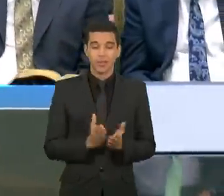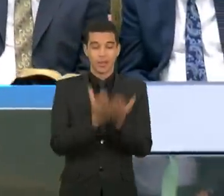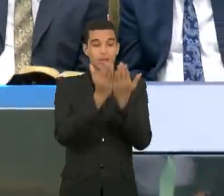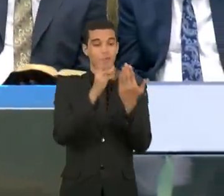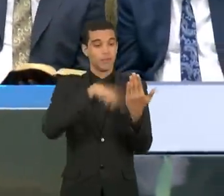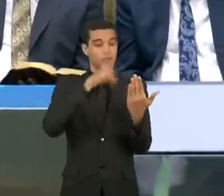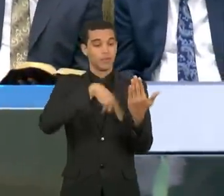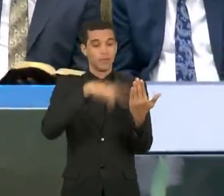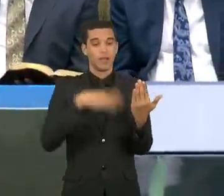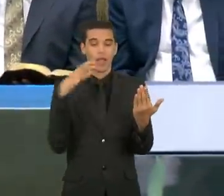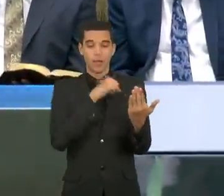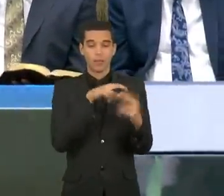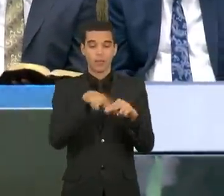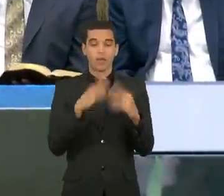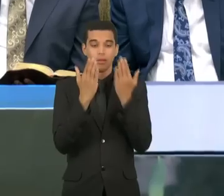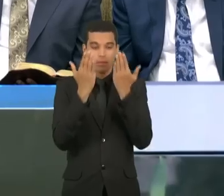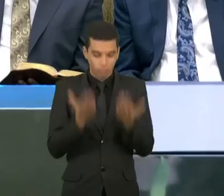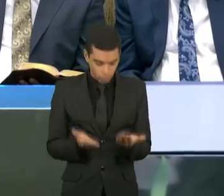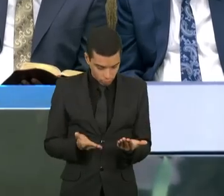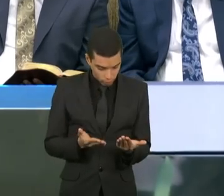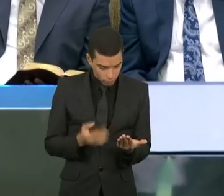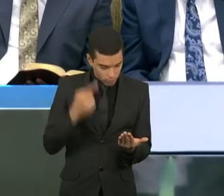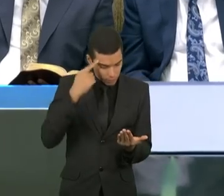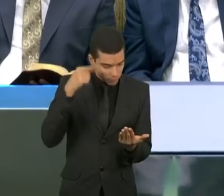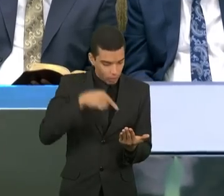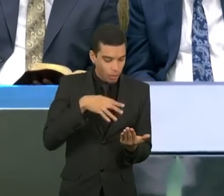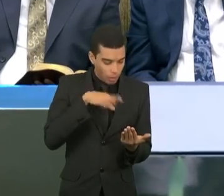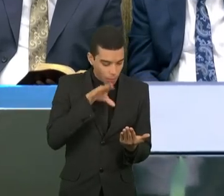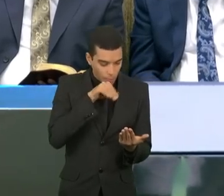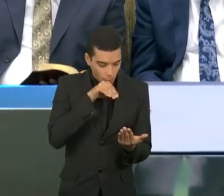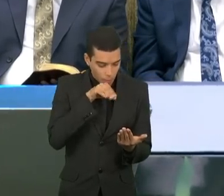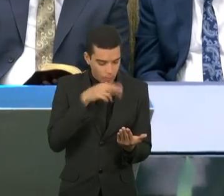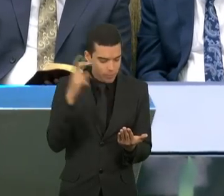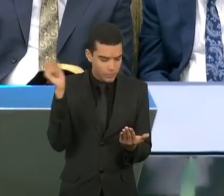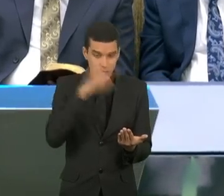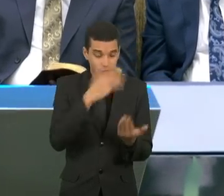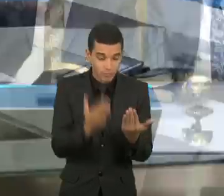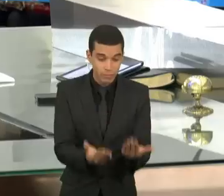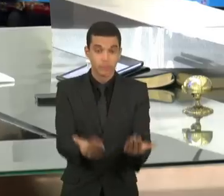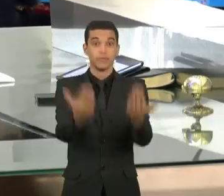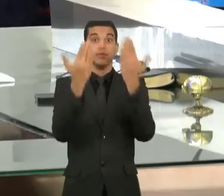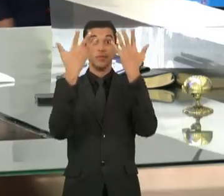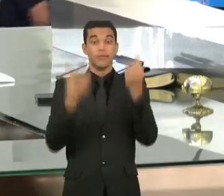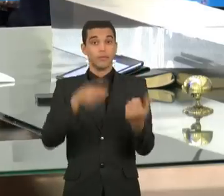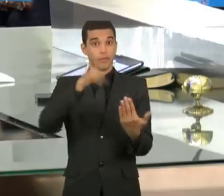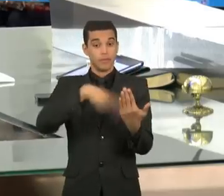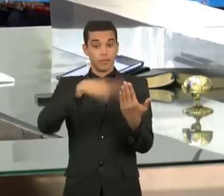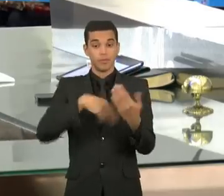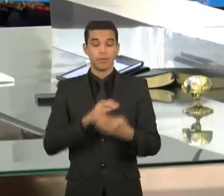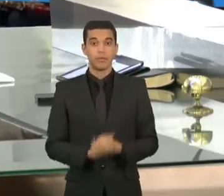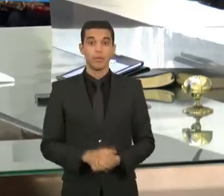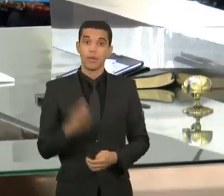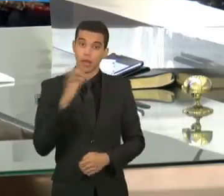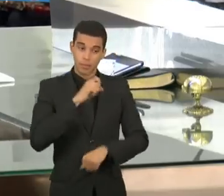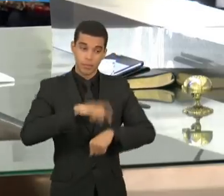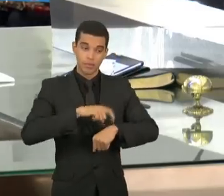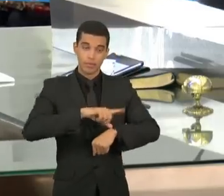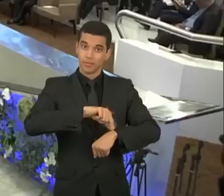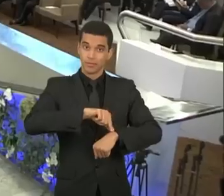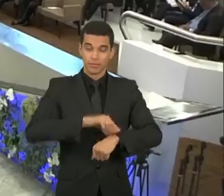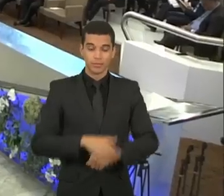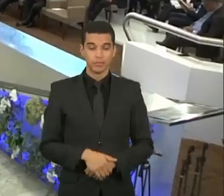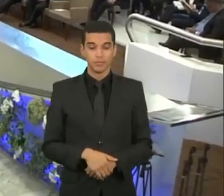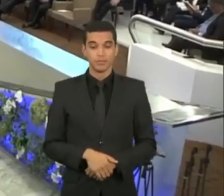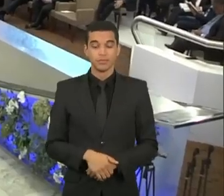fica assim, ó, e a voz fica presa e você cansa. Levanta a Bíblia e vamos ler bem forte. Um, dois, três, eu tenho pouco tempo. Vamos lá?